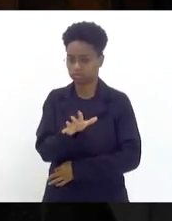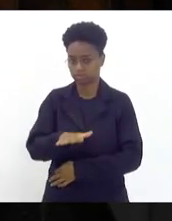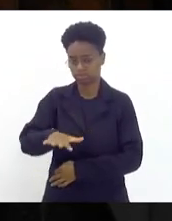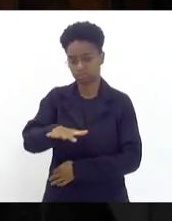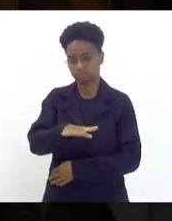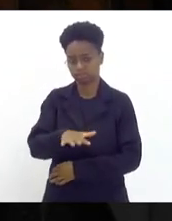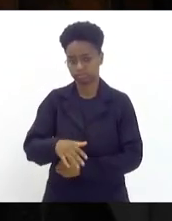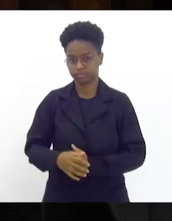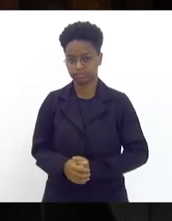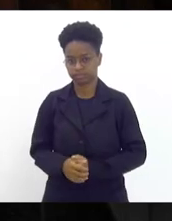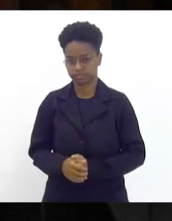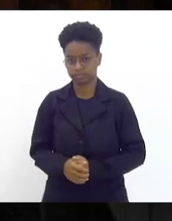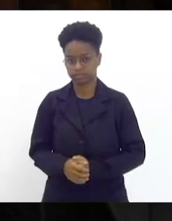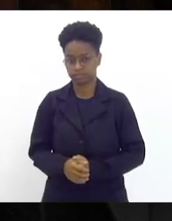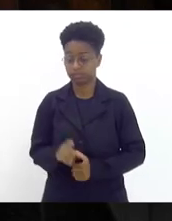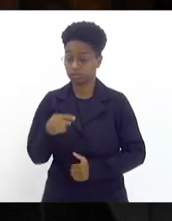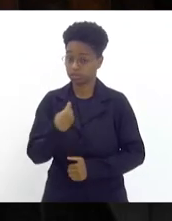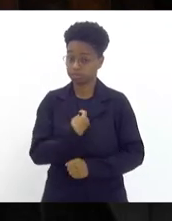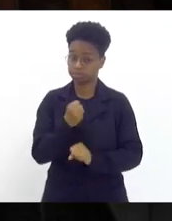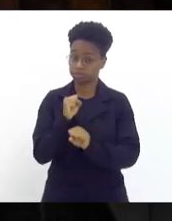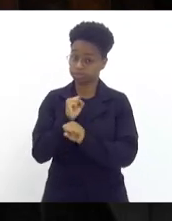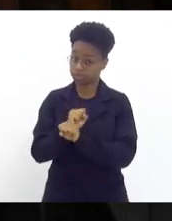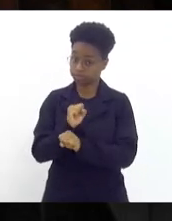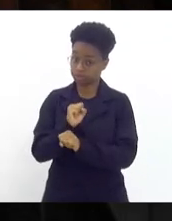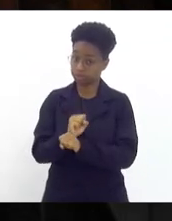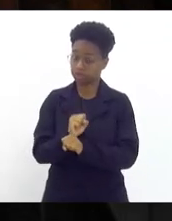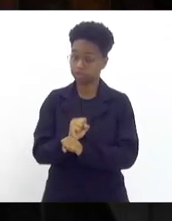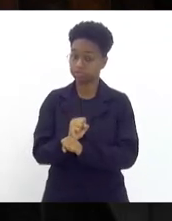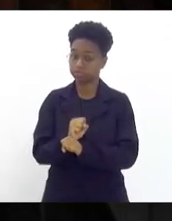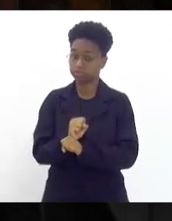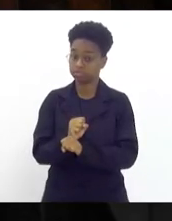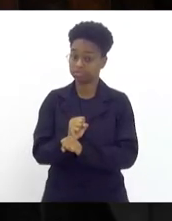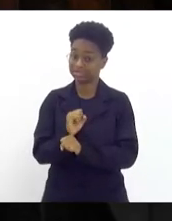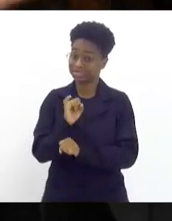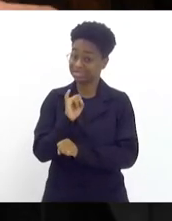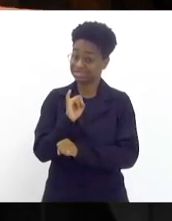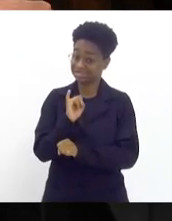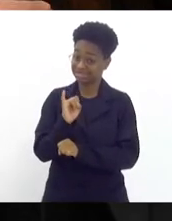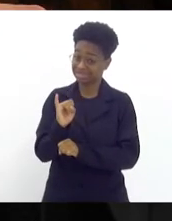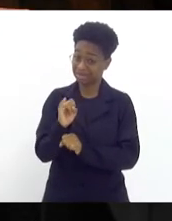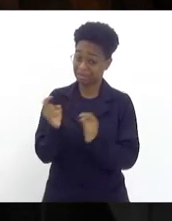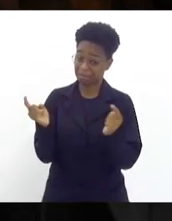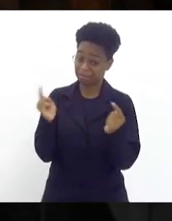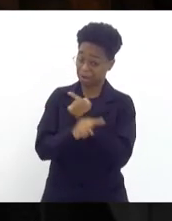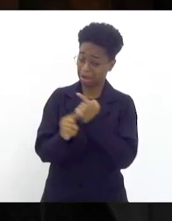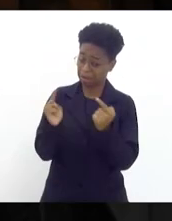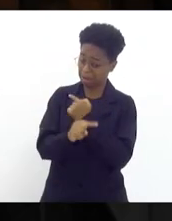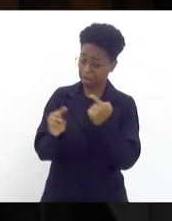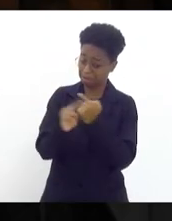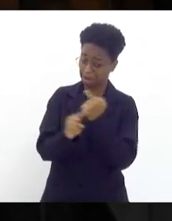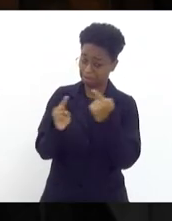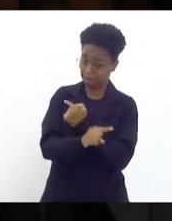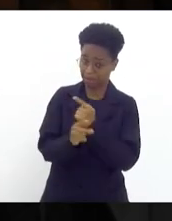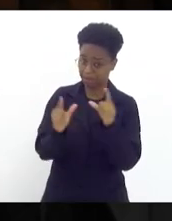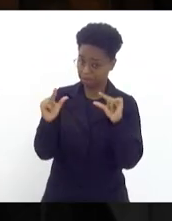vamos aqui aguardar e quanto menor contradição vier